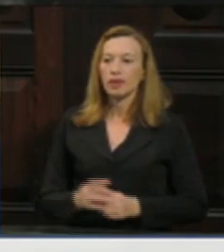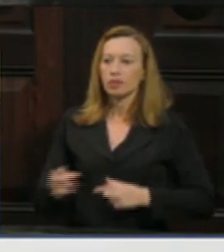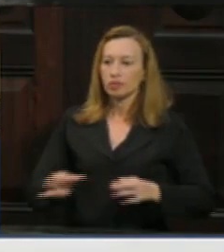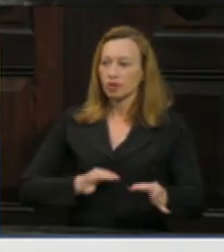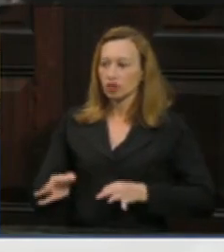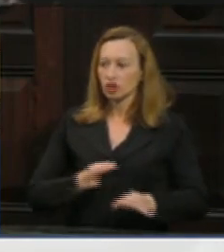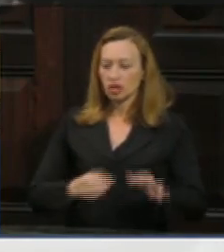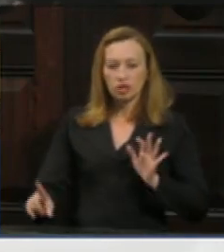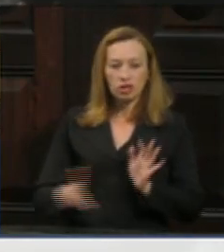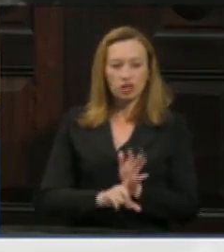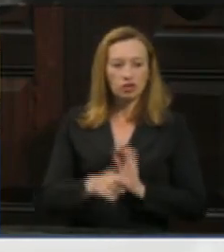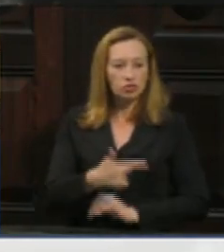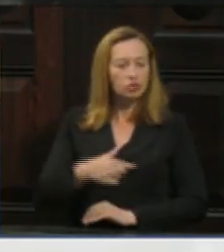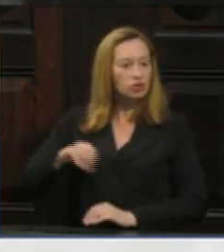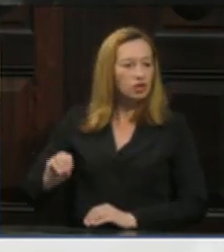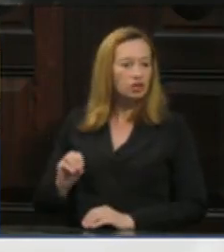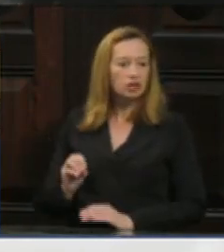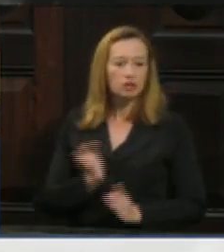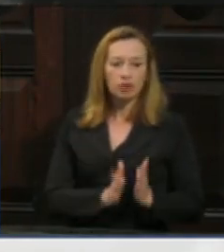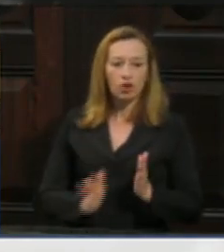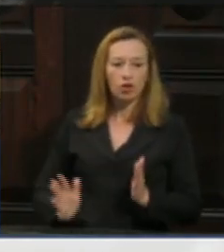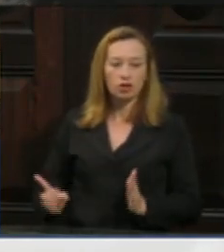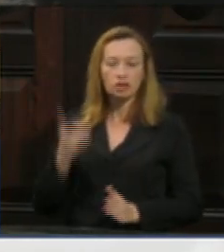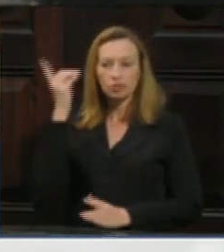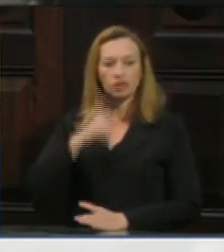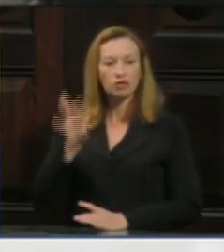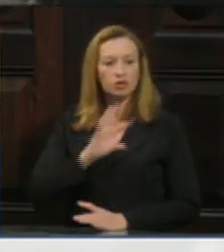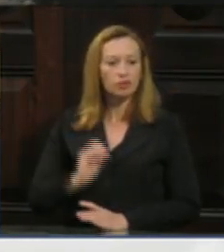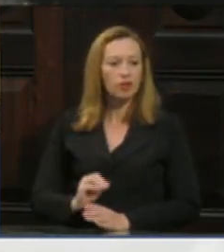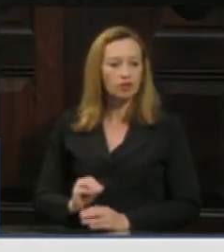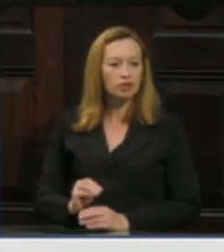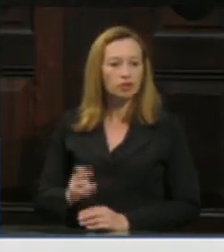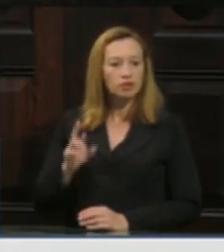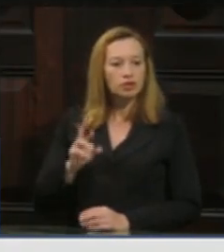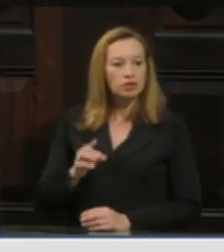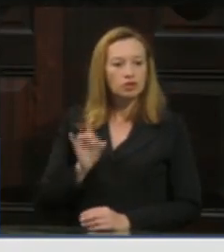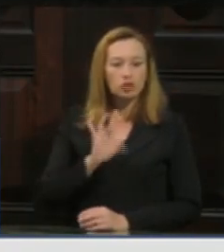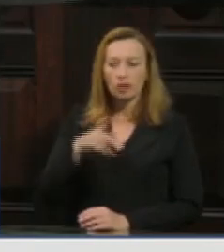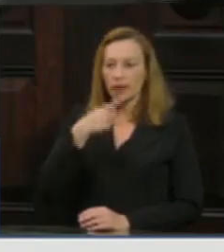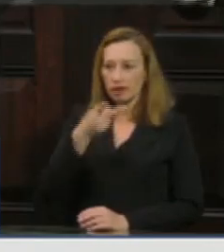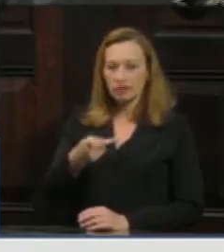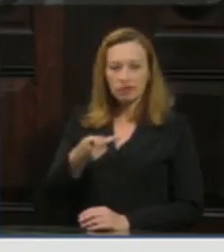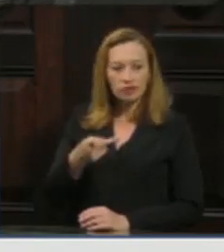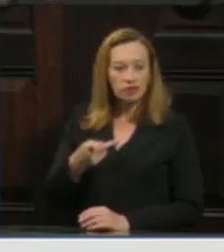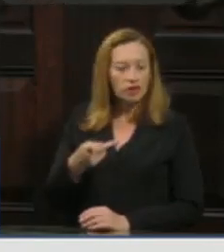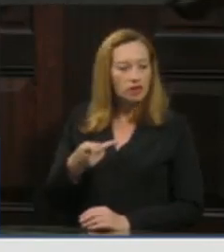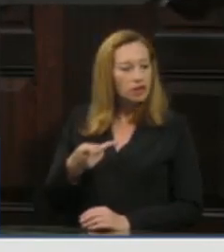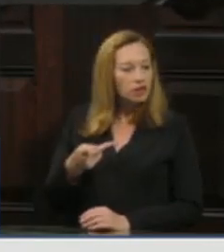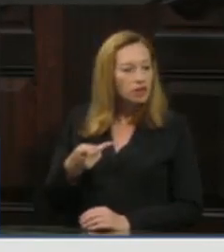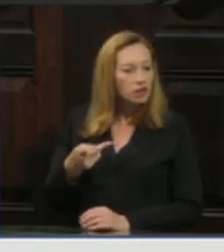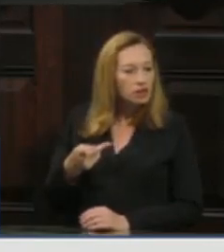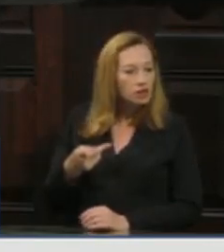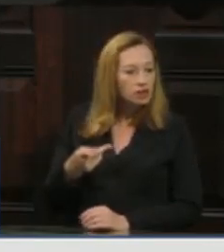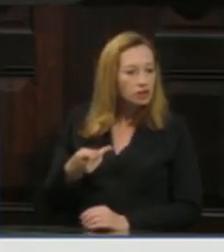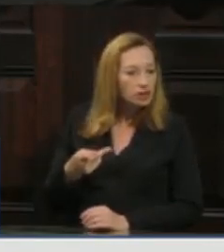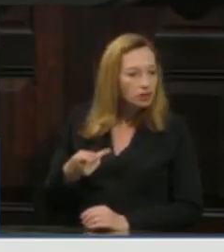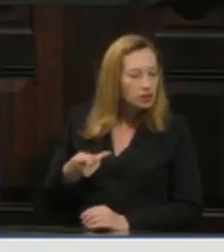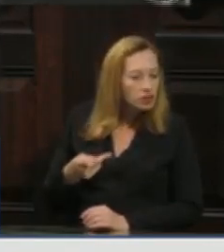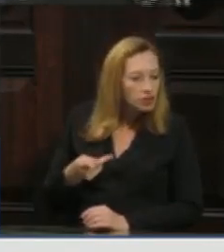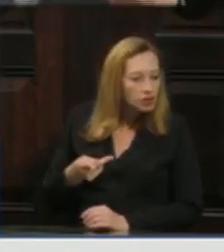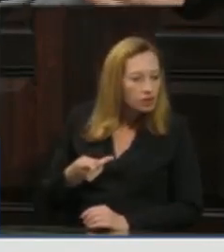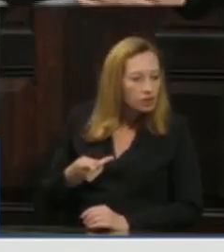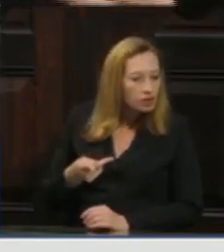1333A de 2015, autoria do deputado Márcio Canelli Vaguinho, que altera a lei 5.645 de 2010 para incluir no calendário oficial do Estado do Rio de Janeiro a